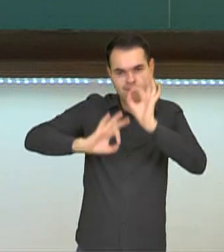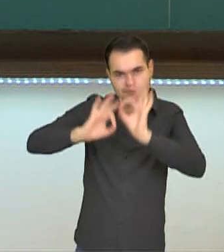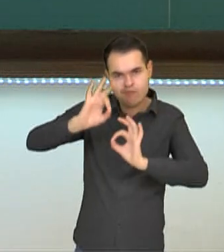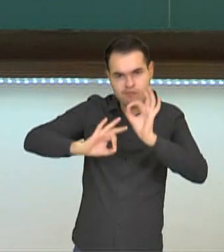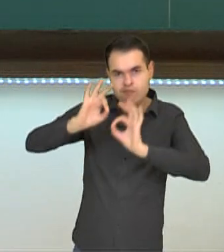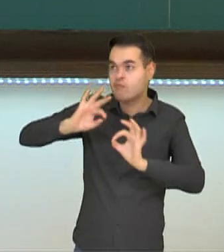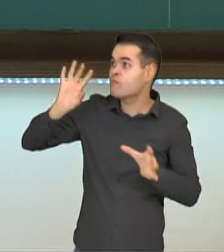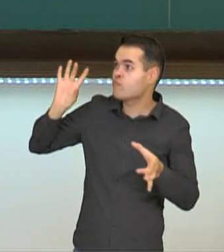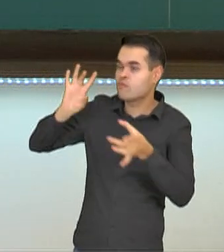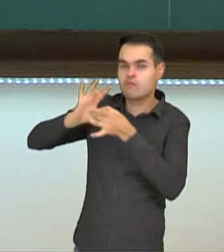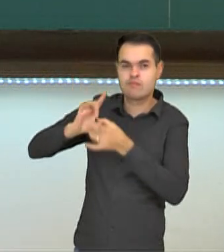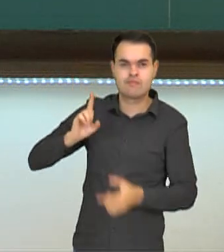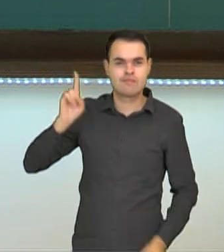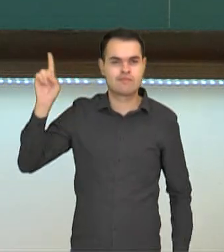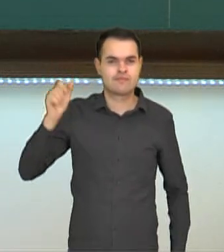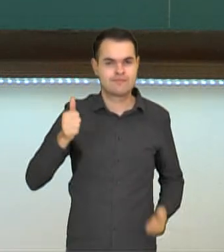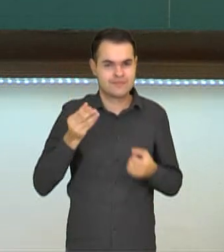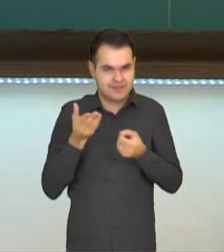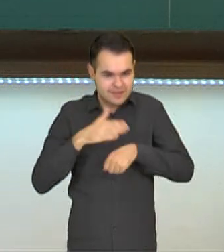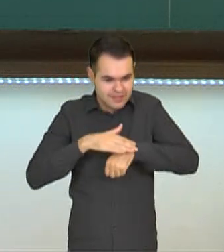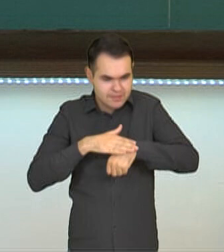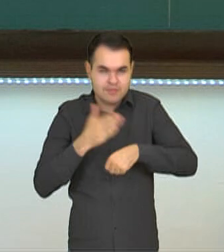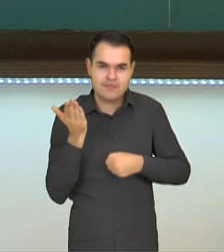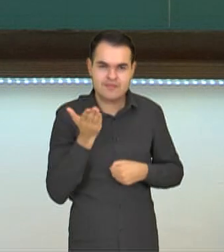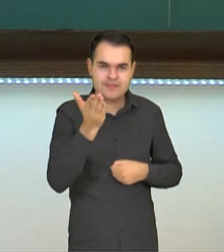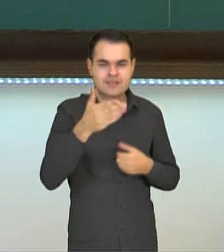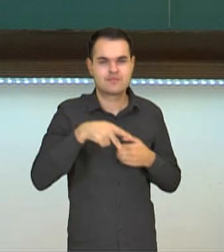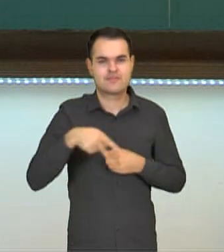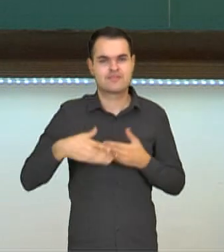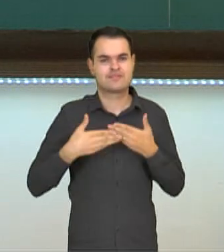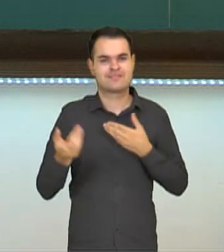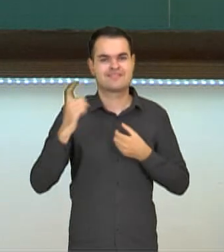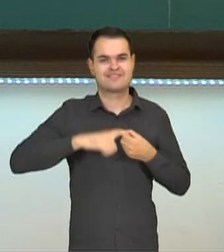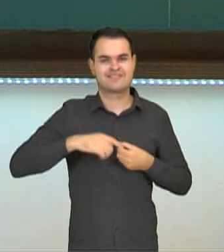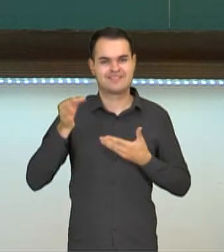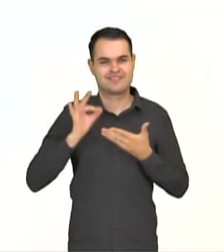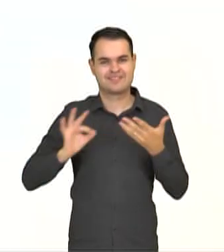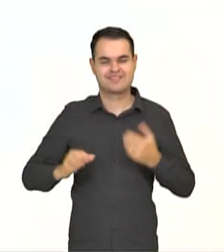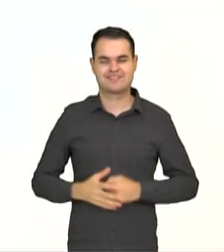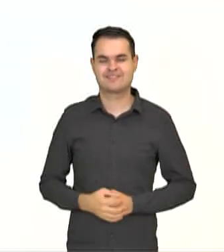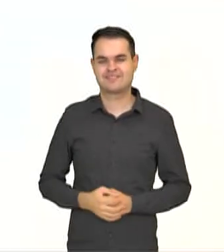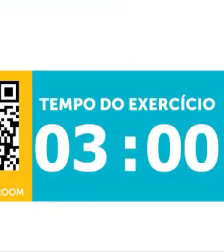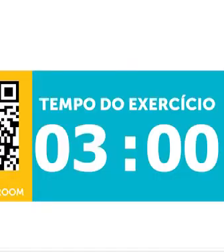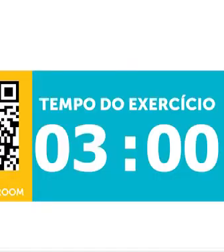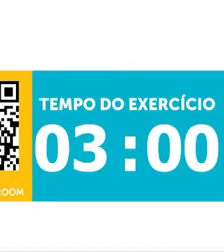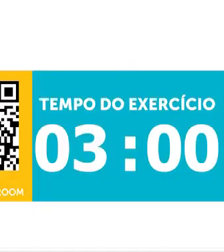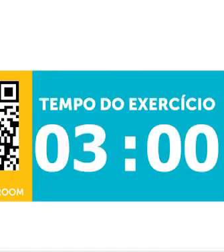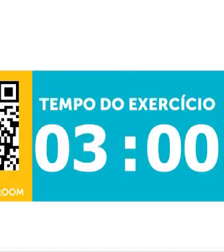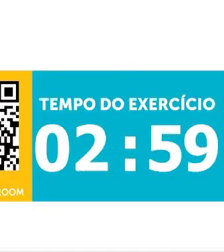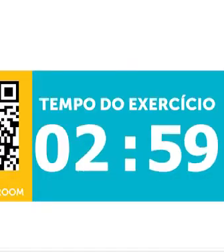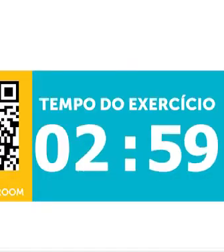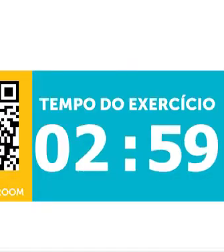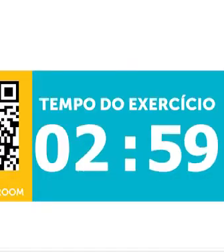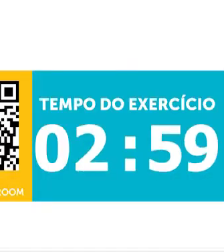é a nossa reta vertical. Tempinho para vocês, a prof já retorna aqui para fazer a correção.